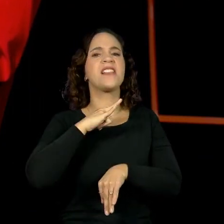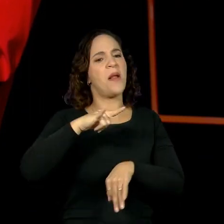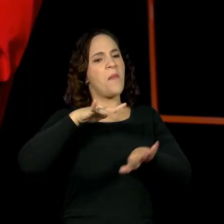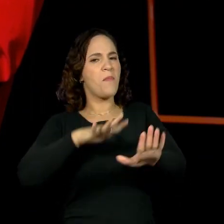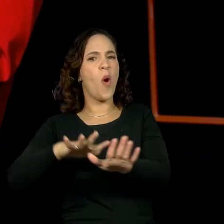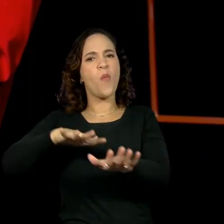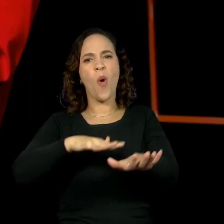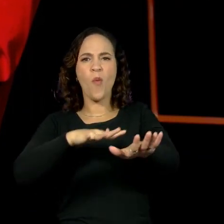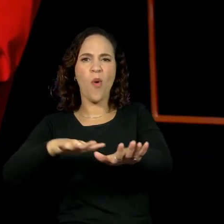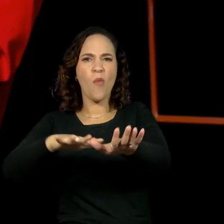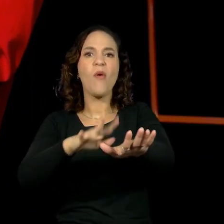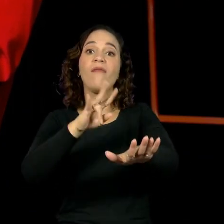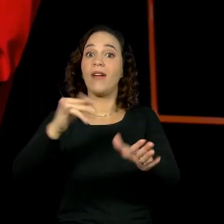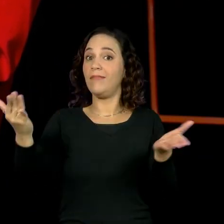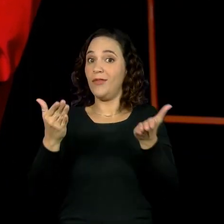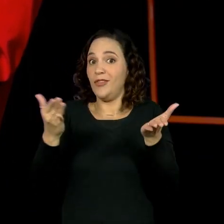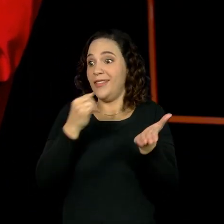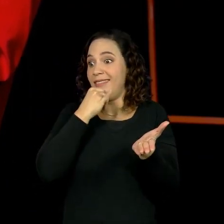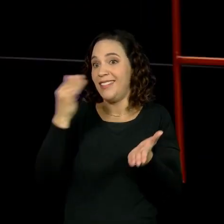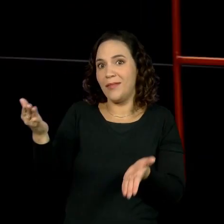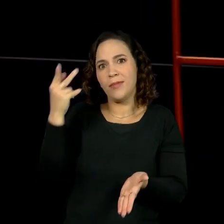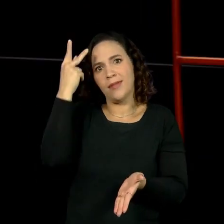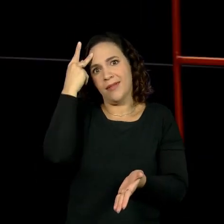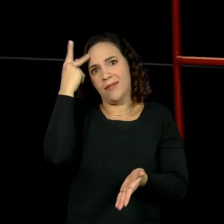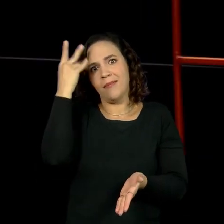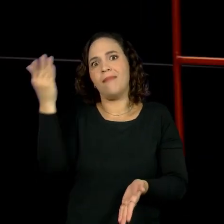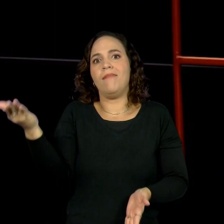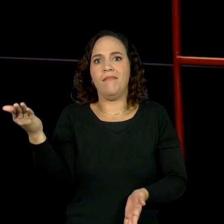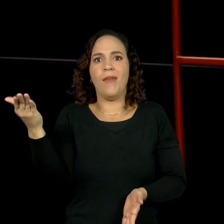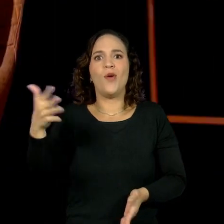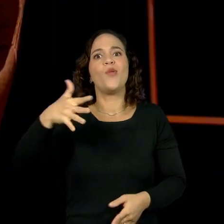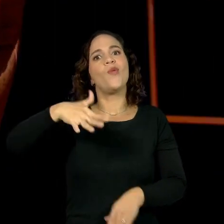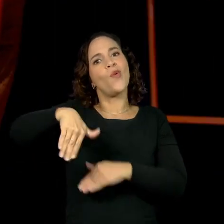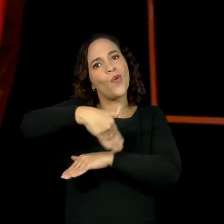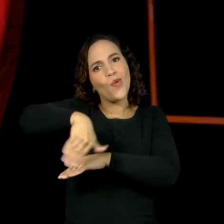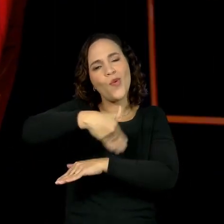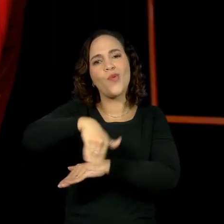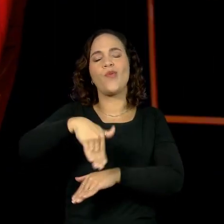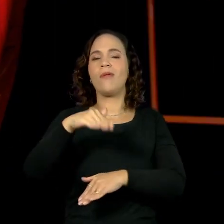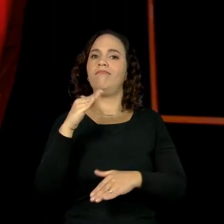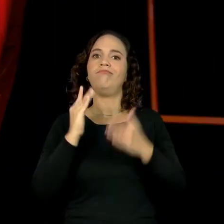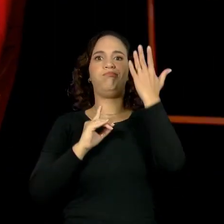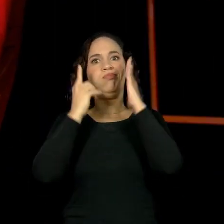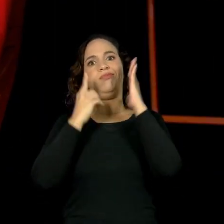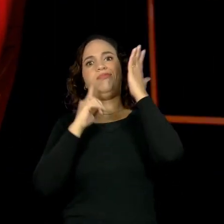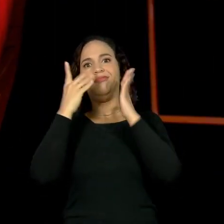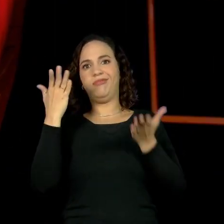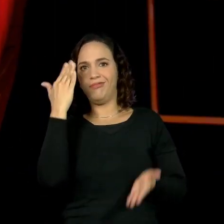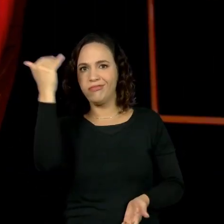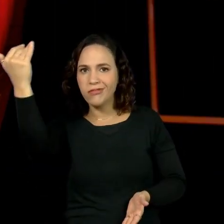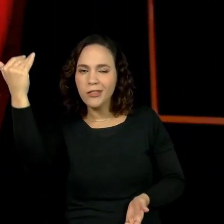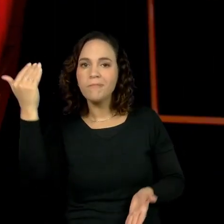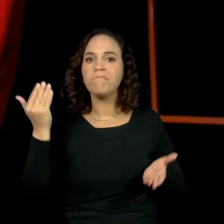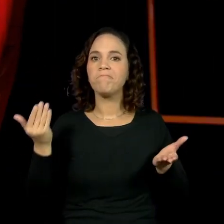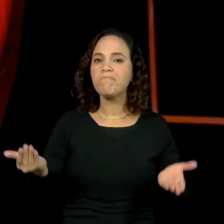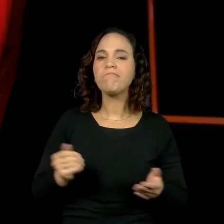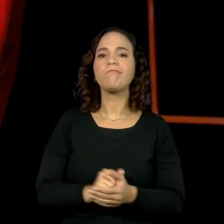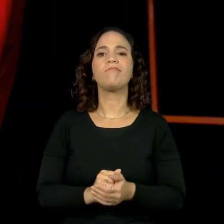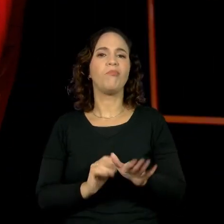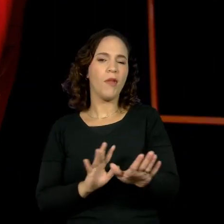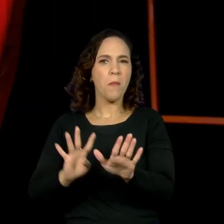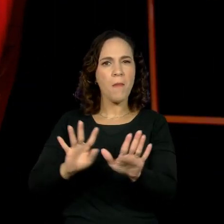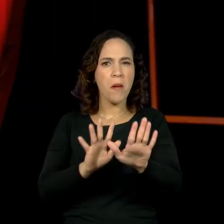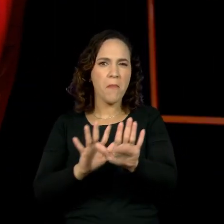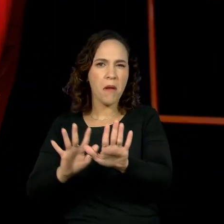Está aí o que é hoje o Carnaval de São Paulo, Carnaval de rua, né? Foi a primeira banda, se ouvir da voz, inclusive do povo,